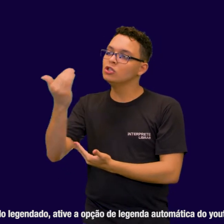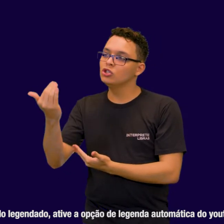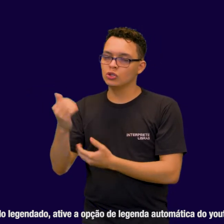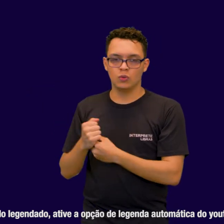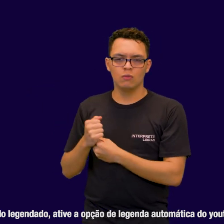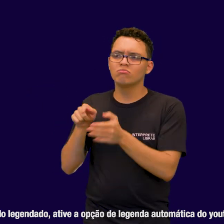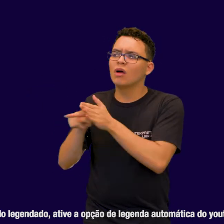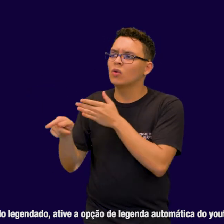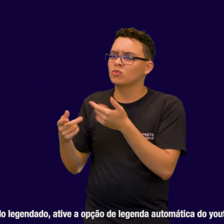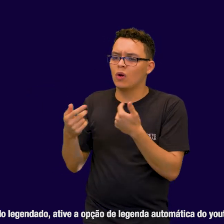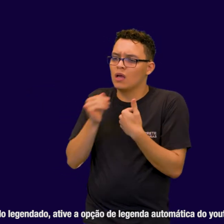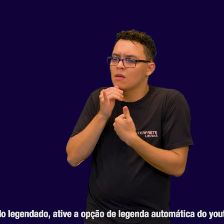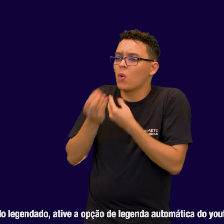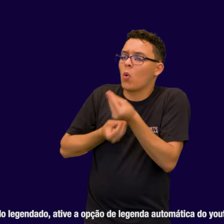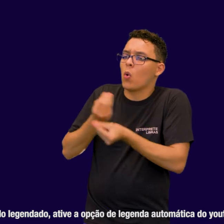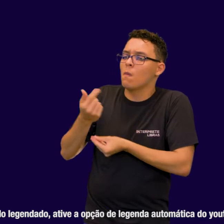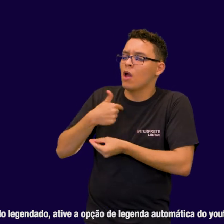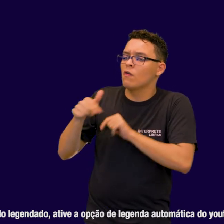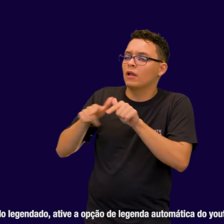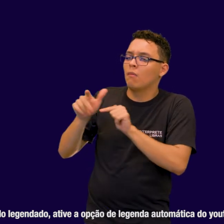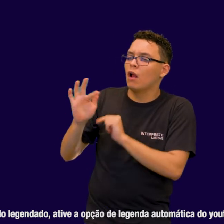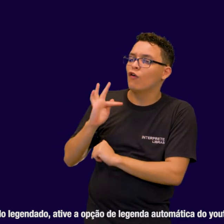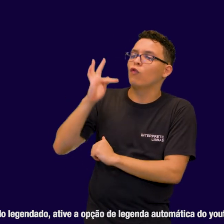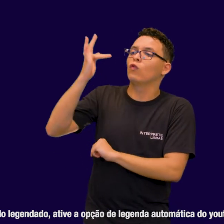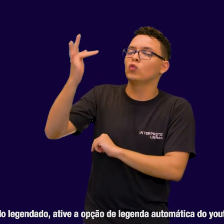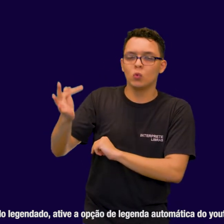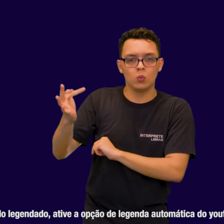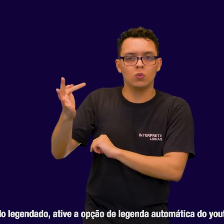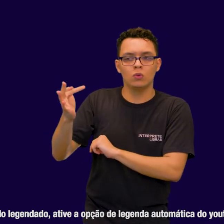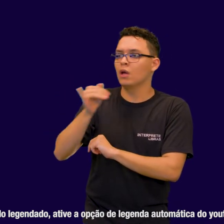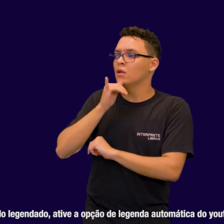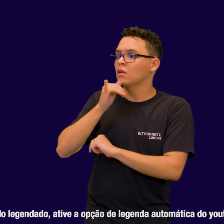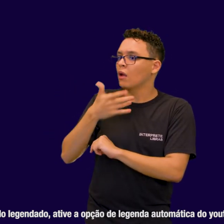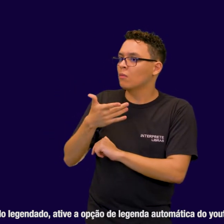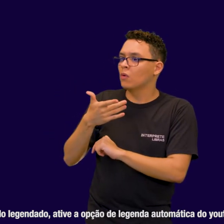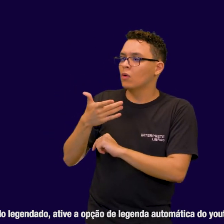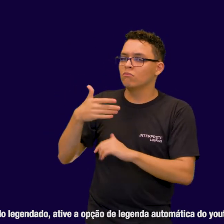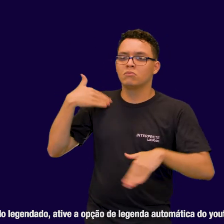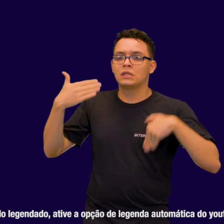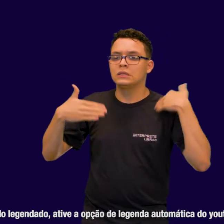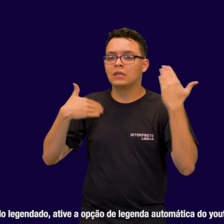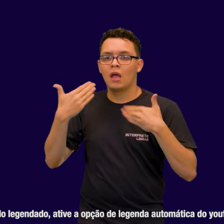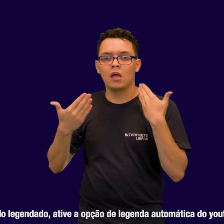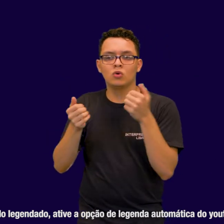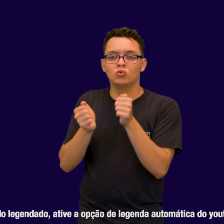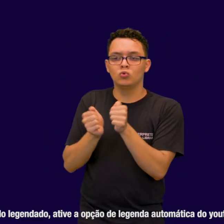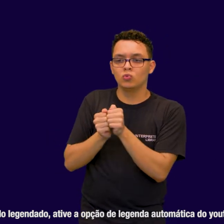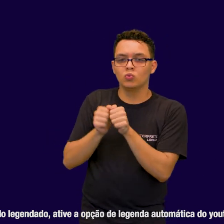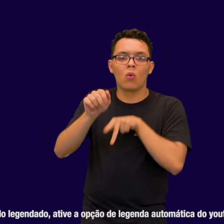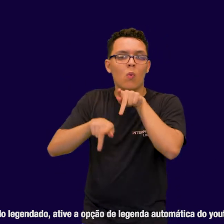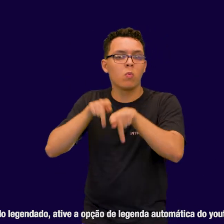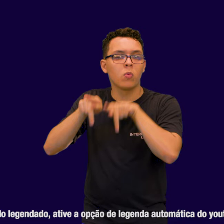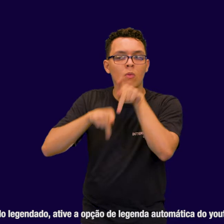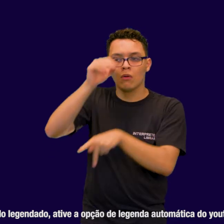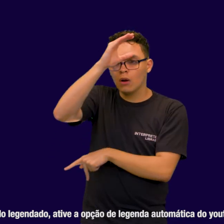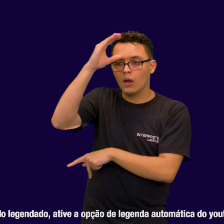vão aplicar esse conhecimento de atuar numa área gastronômica, de atuar numa área hoteleira, de turismo,